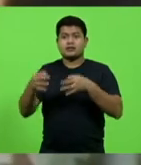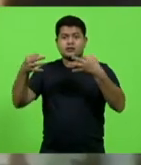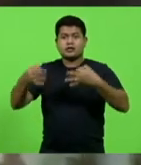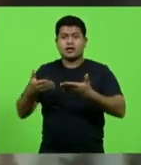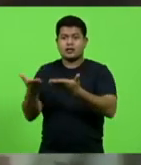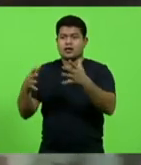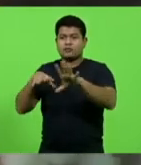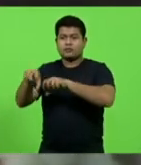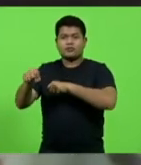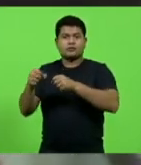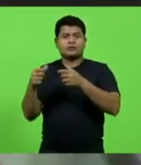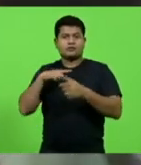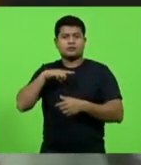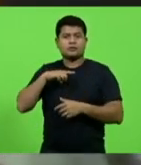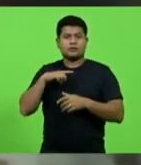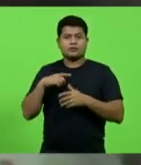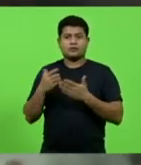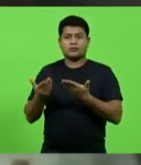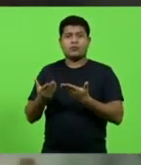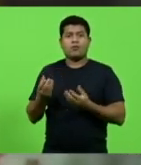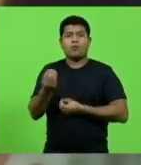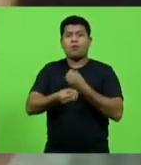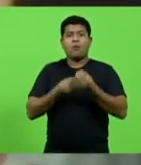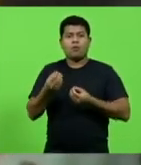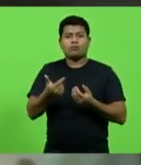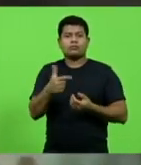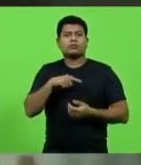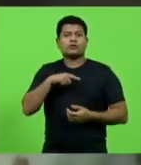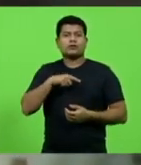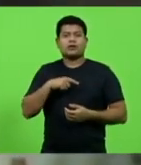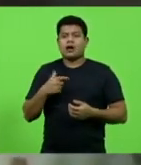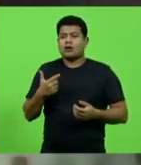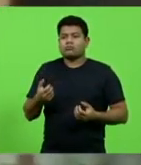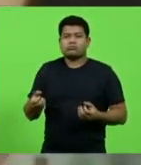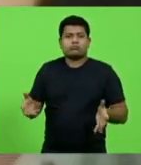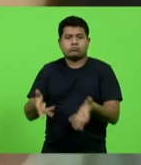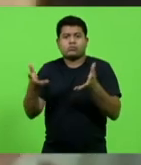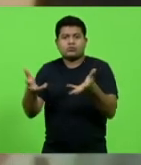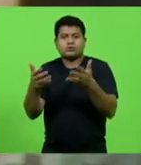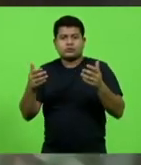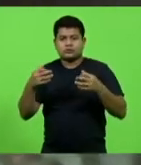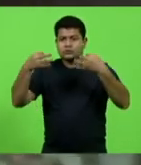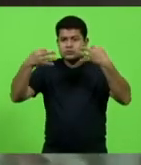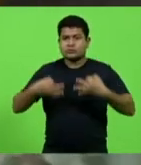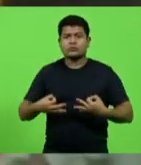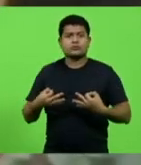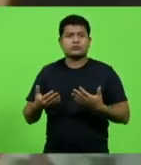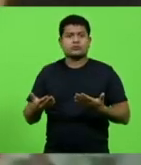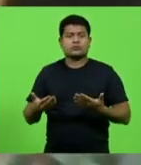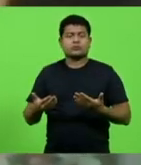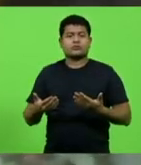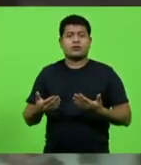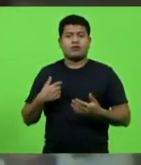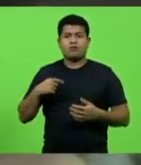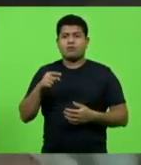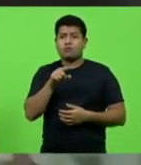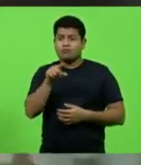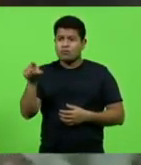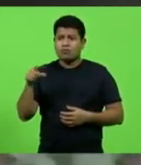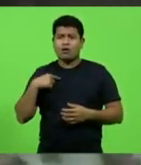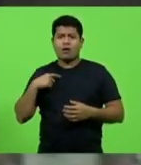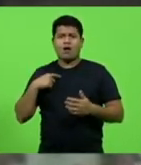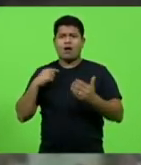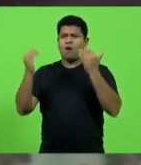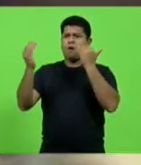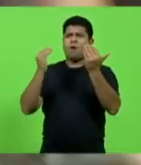Onde é que está a promoção da justiça escolar no Estado? Vocês comparam o Brasil com o